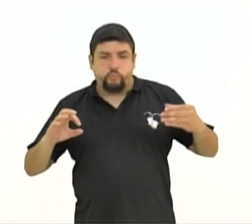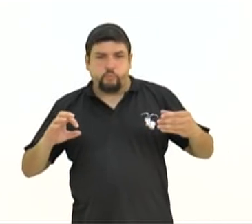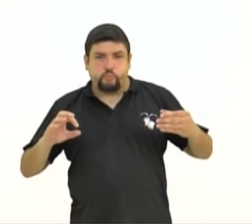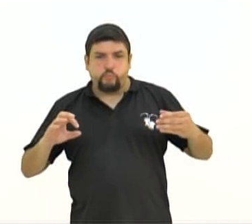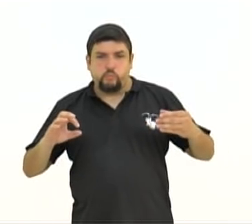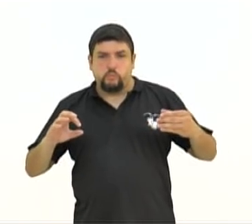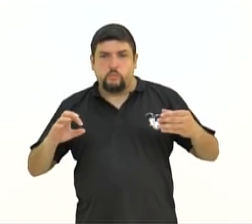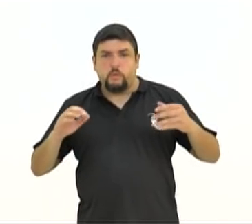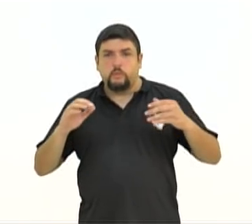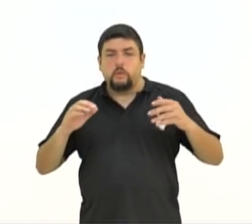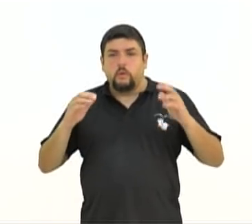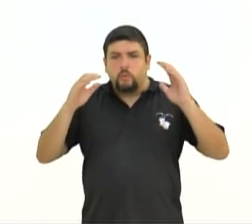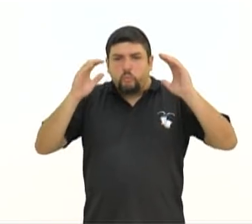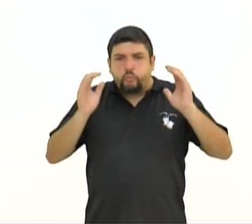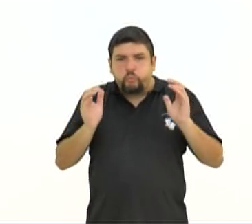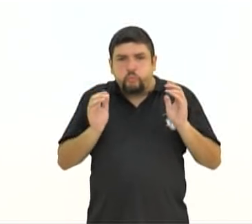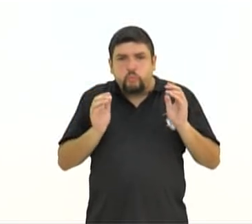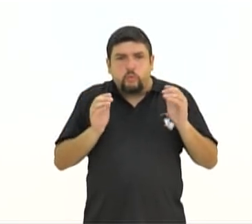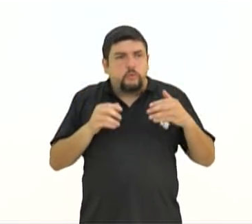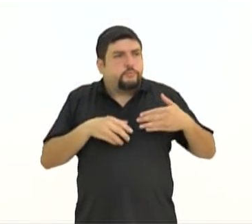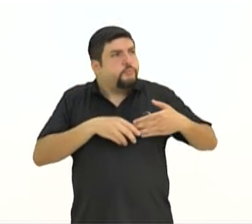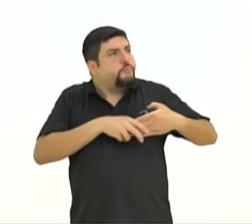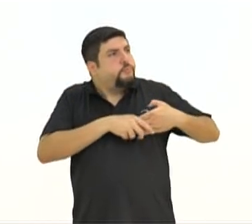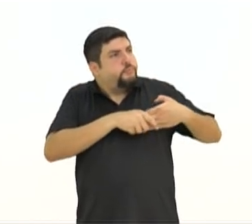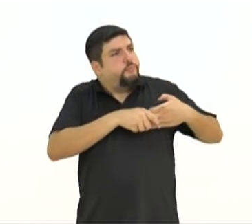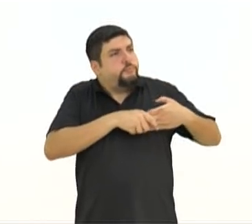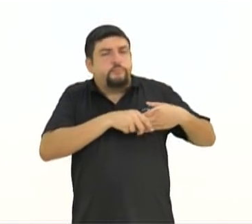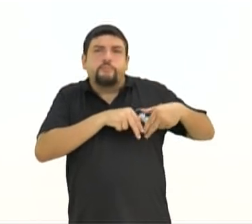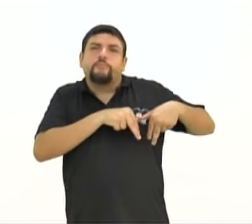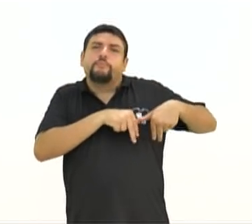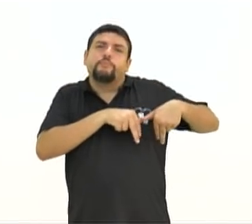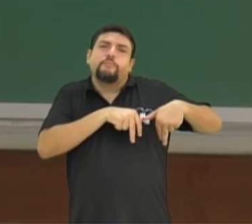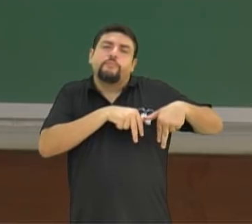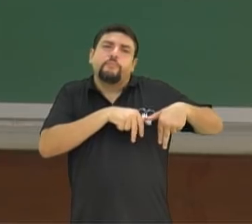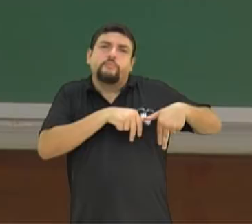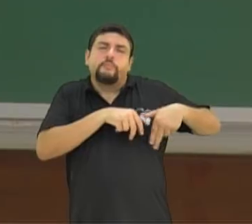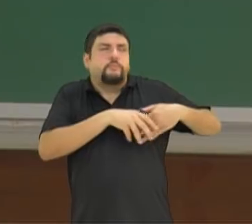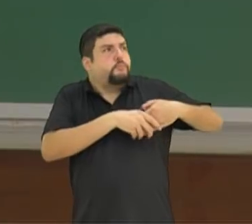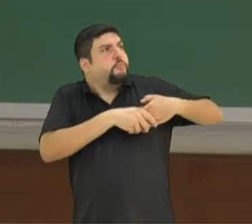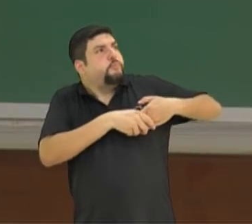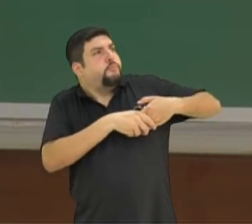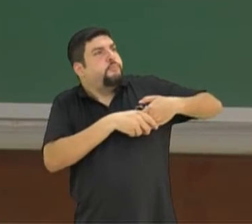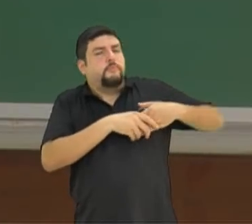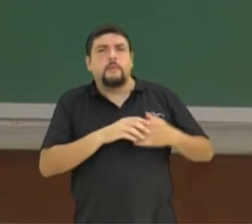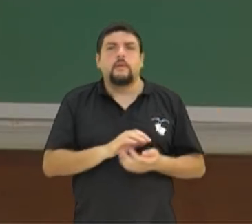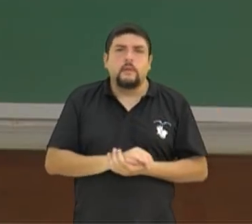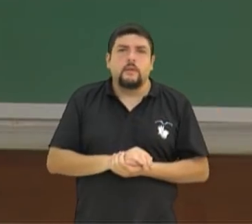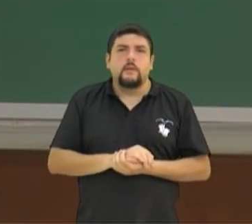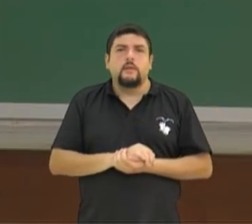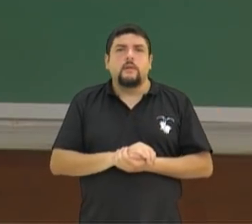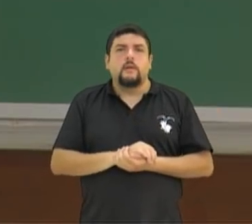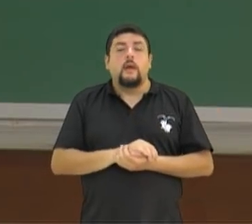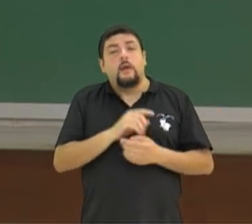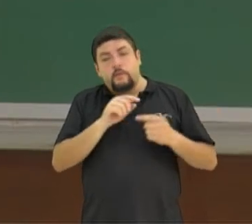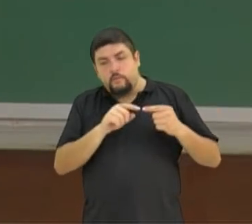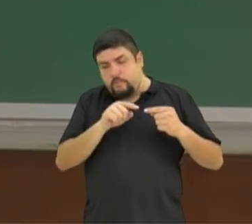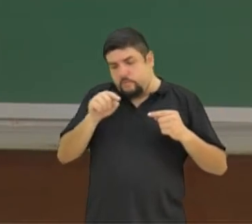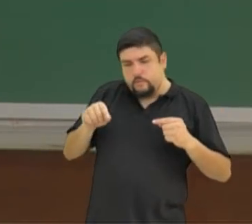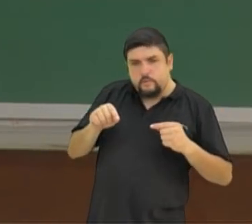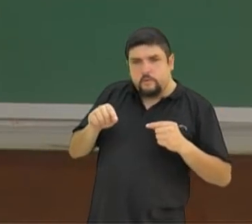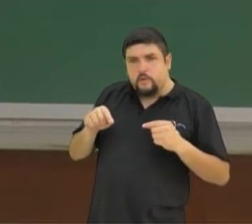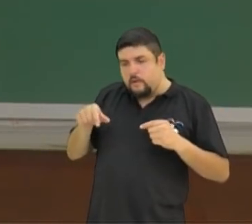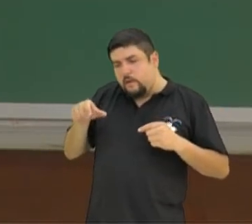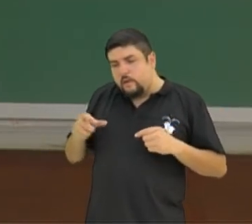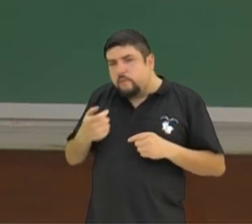E aí, os dois estão dadas as mãos ali, né? E a gente tem ali no balão de diálogo o